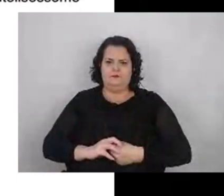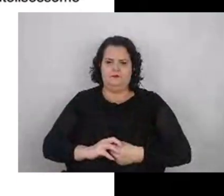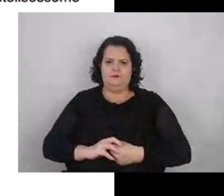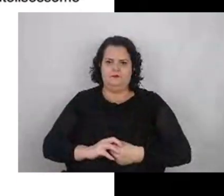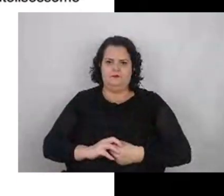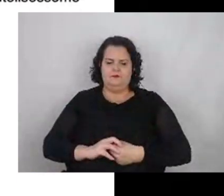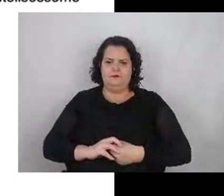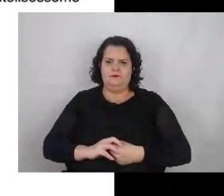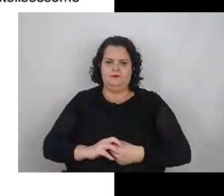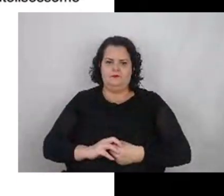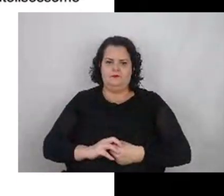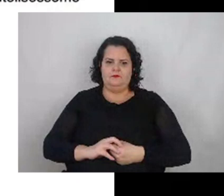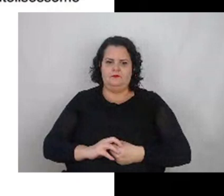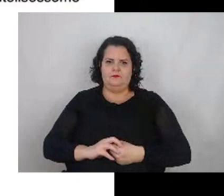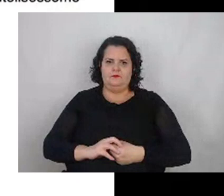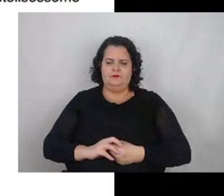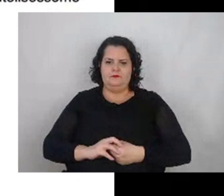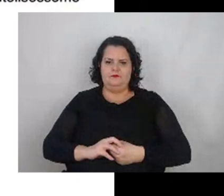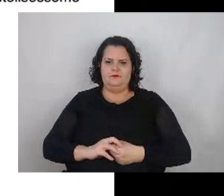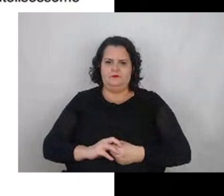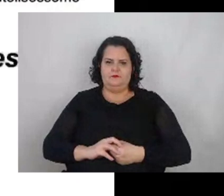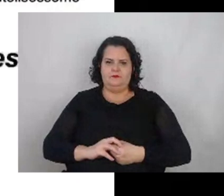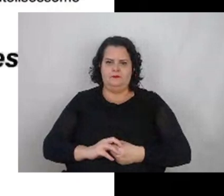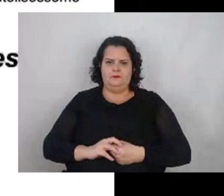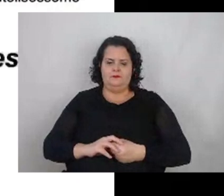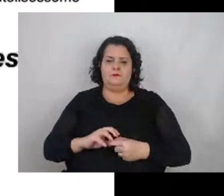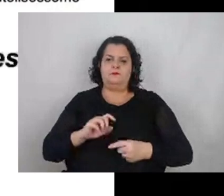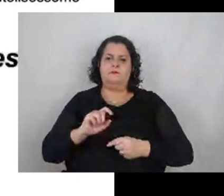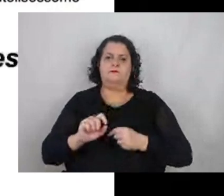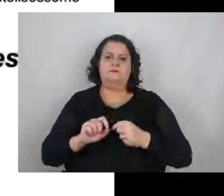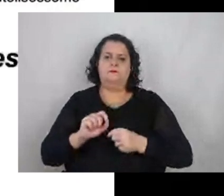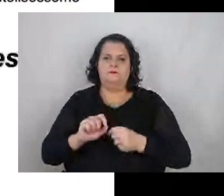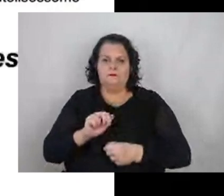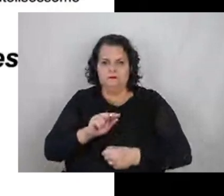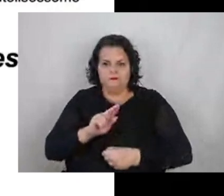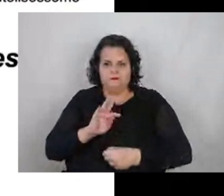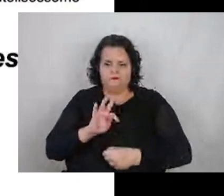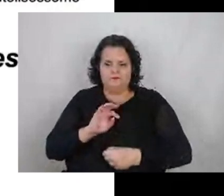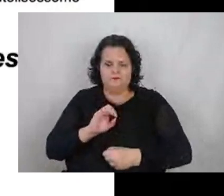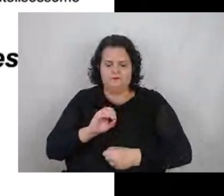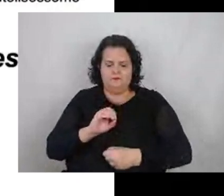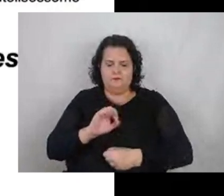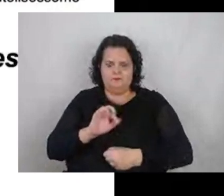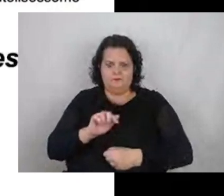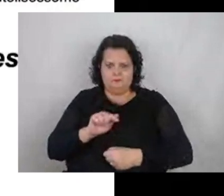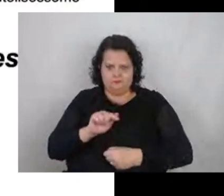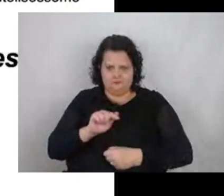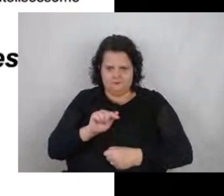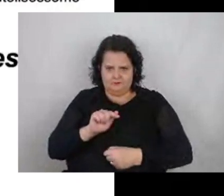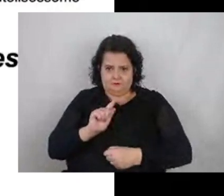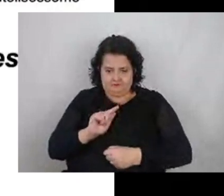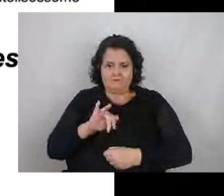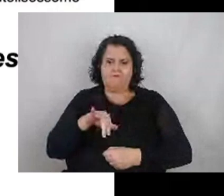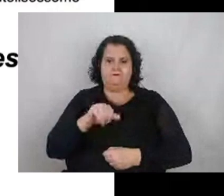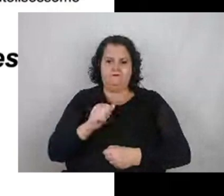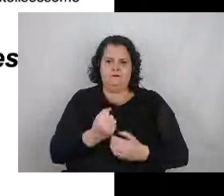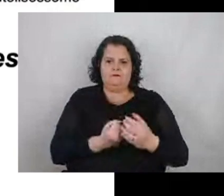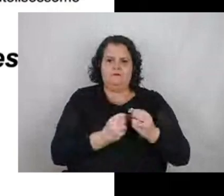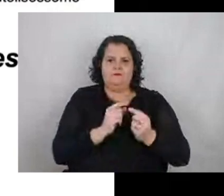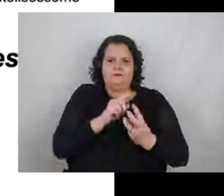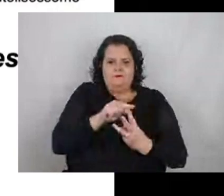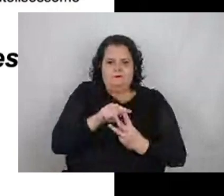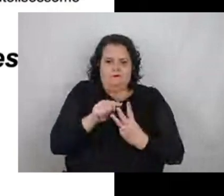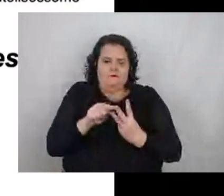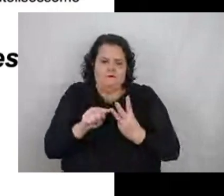Com isso, a autofagia apresenta etapas definidas, como a indução, a execução e a digestão.